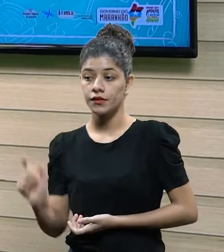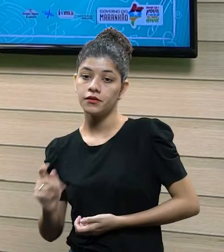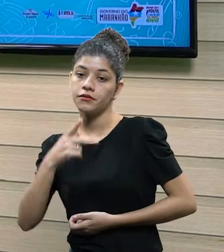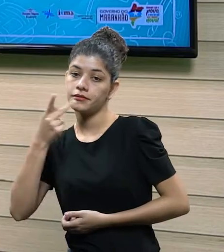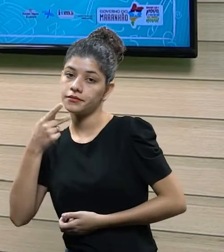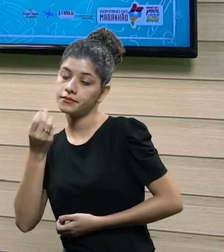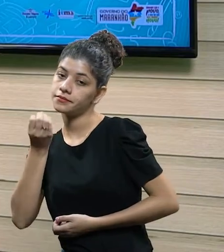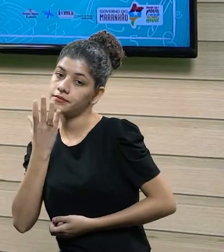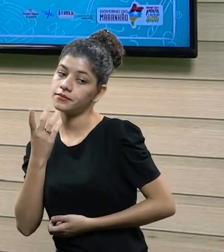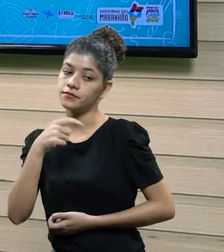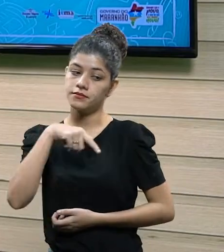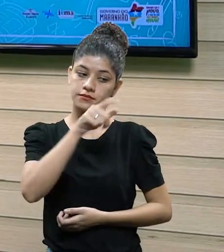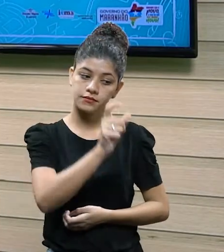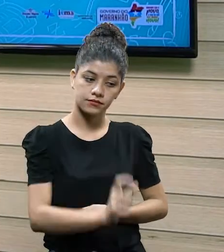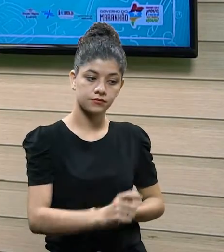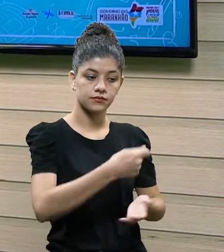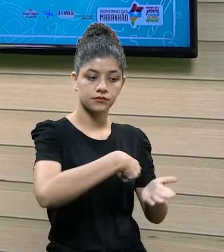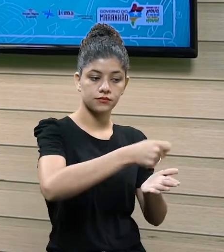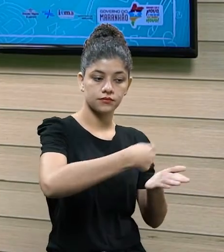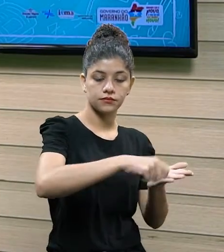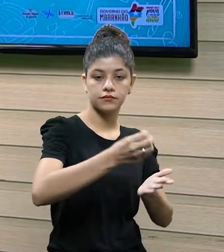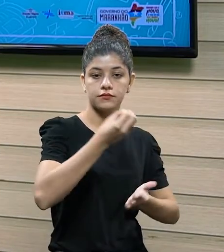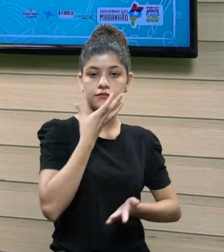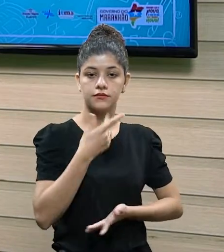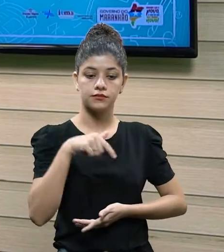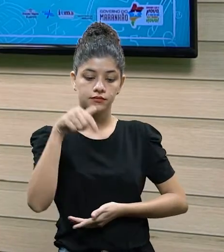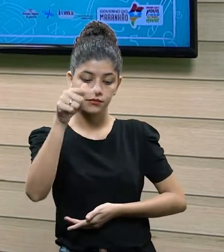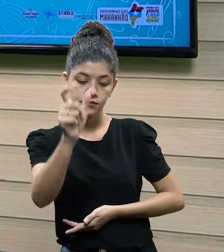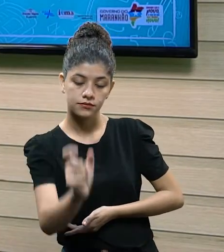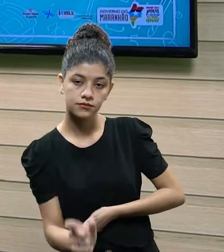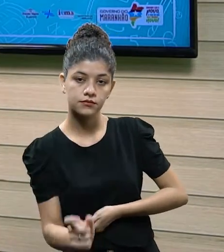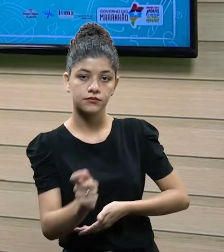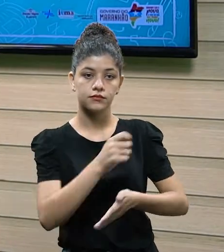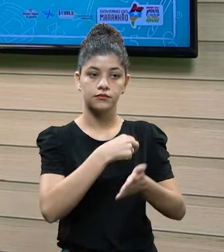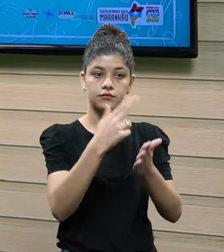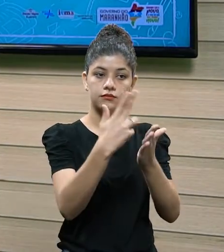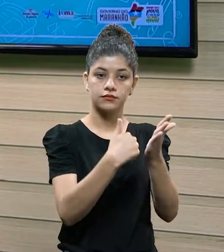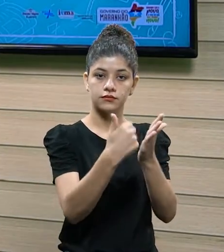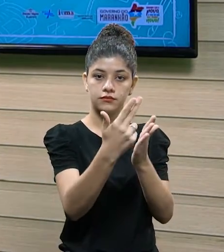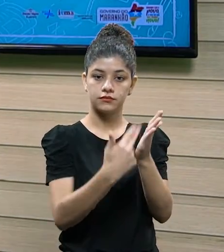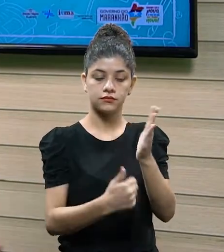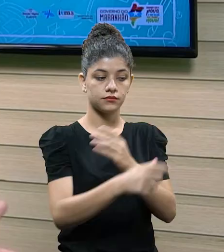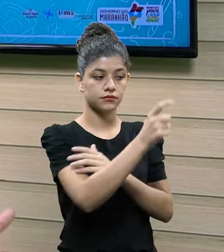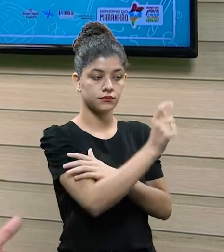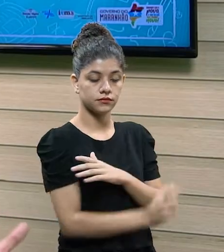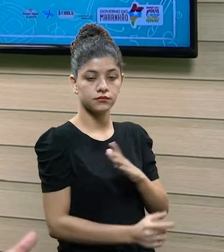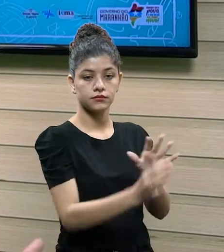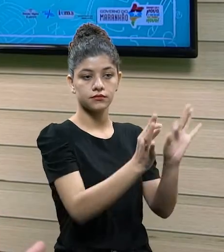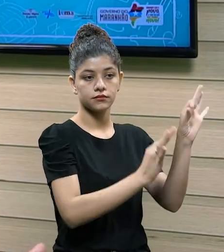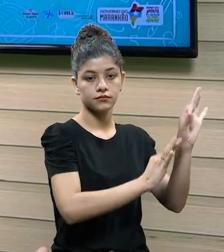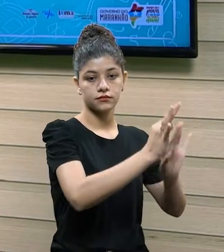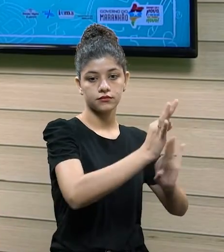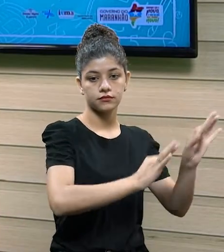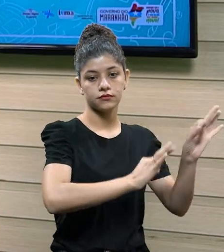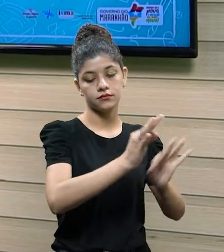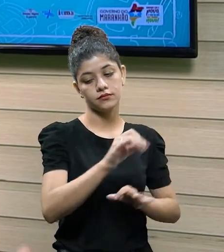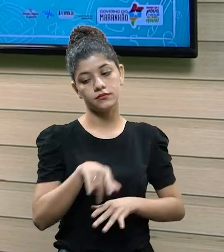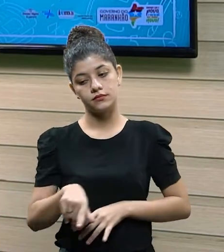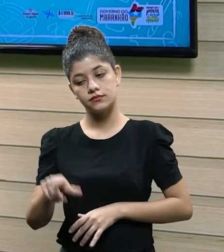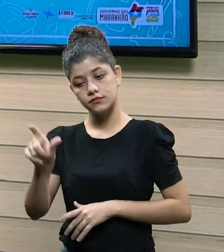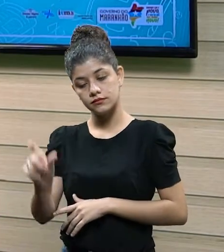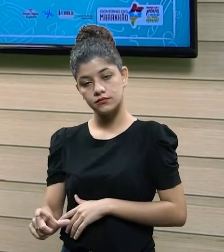outro vai escrever bem, um vai saber pintar, outro vai saber organizar, um tem facilidade para trabalhar com